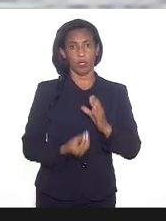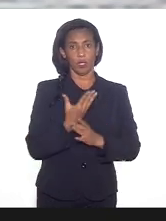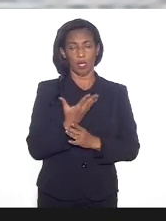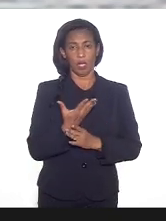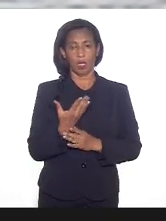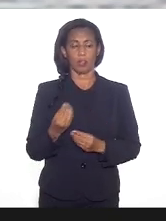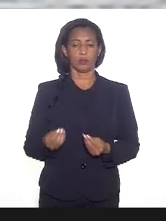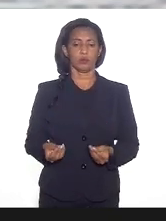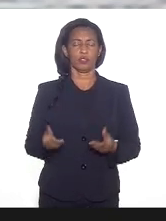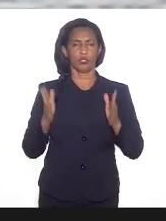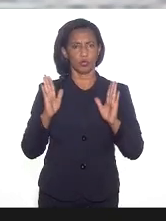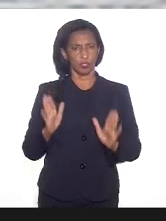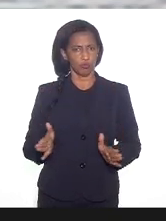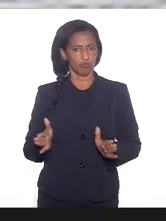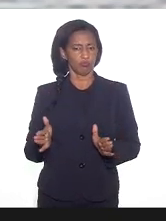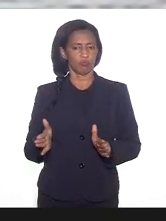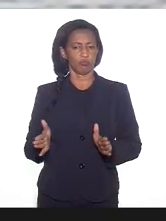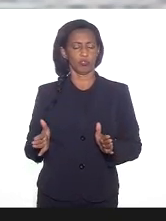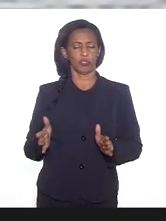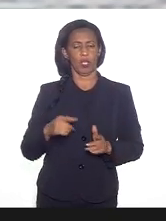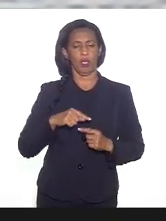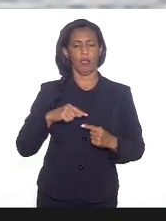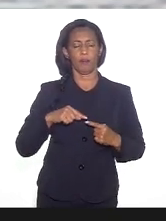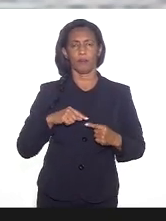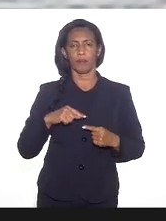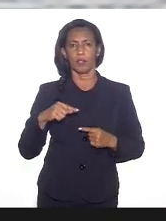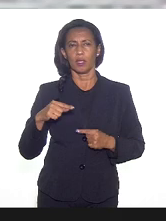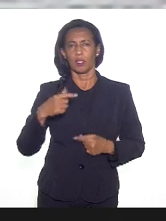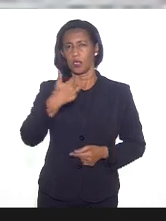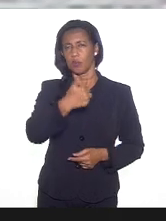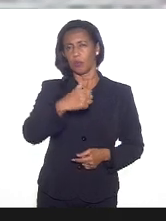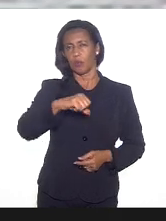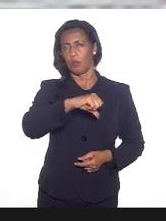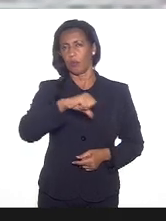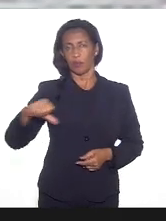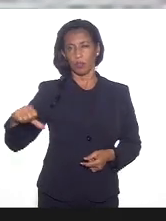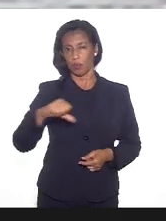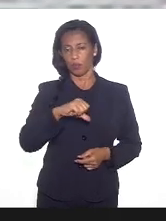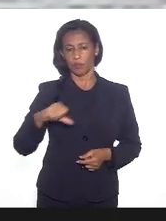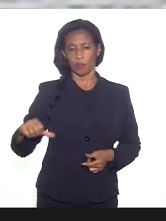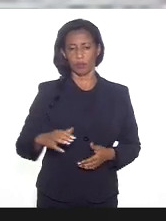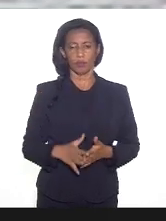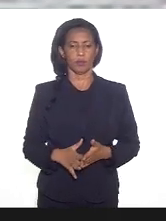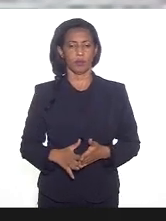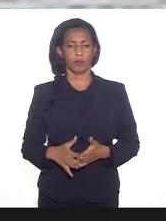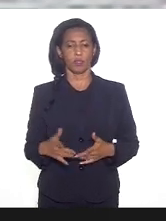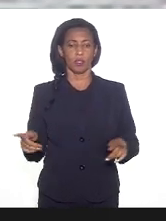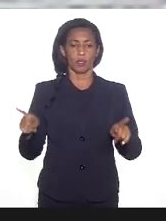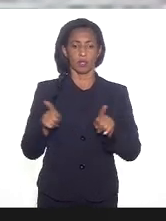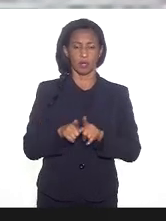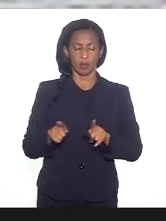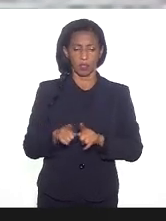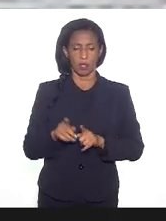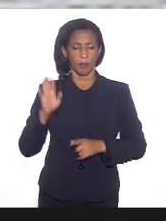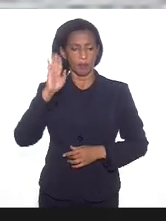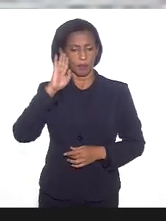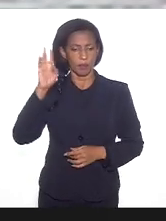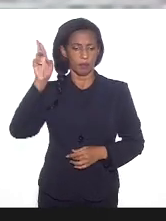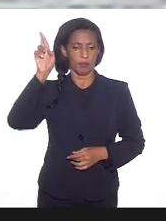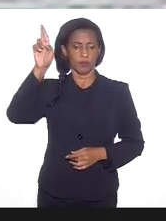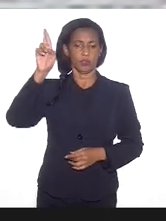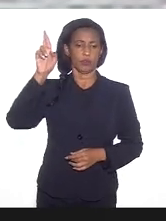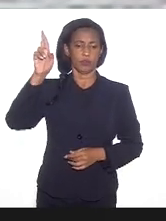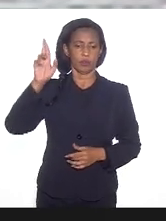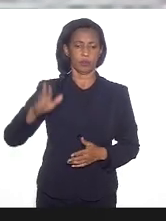foi dito, né, já de forma deficitária no exercício de 99, e além das ações dos principais